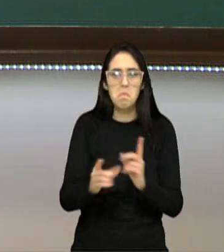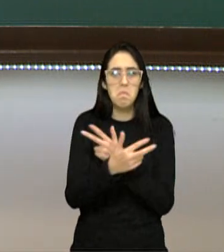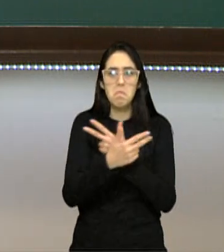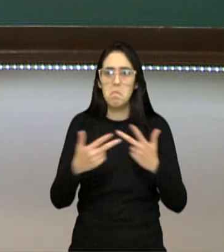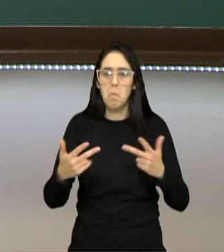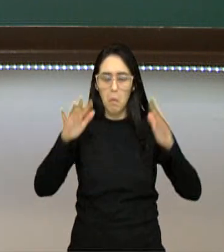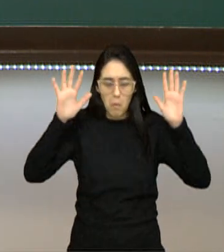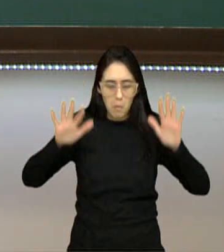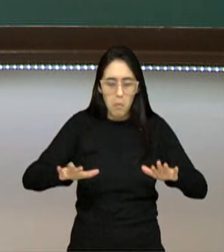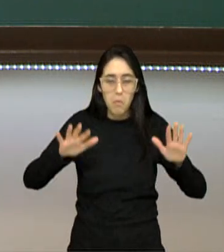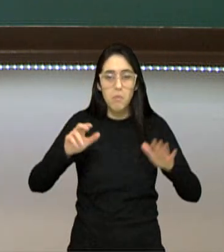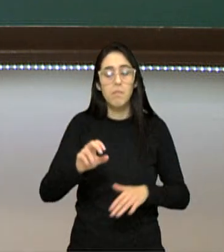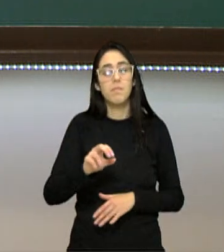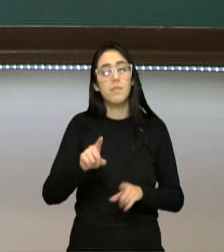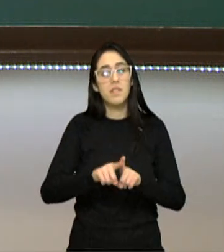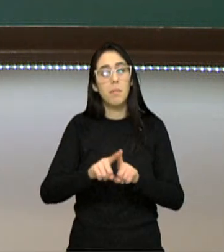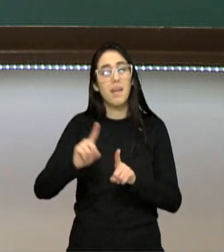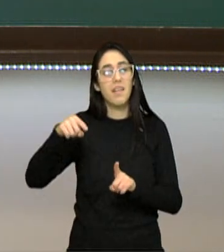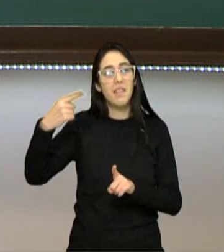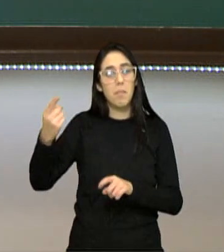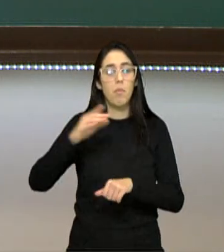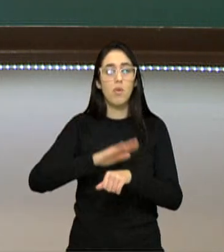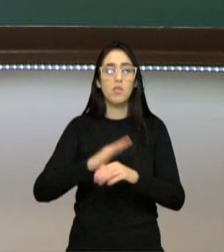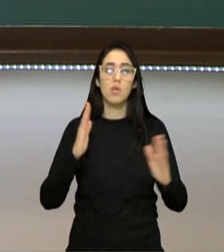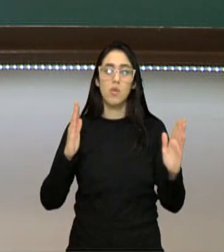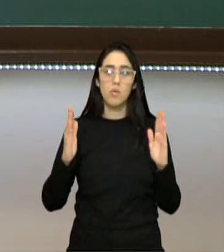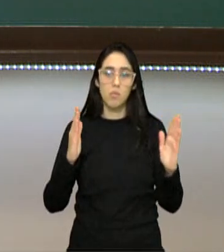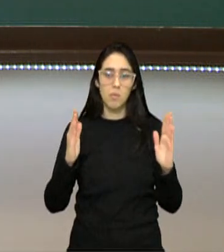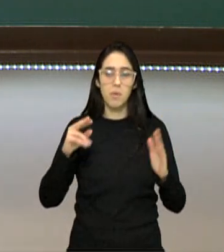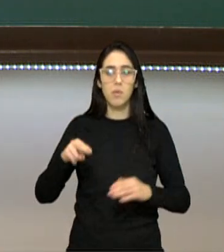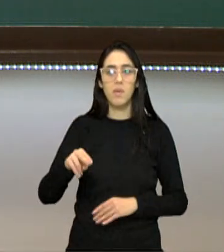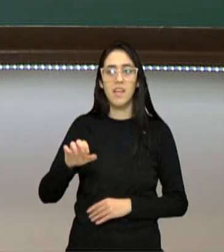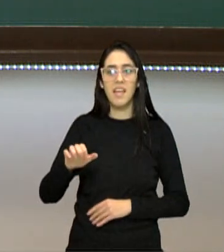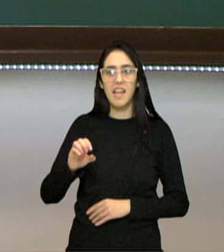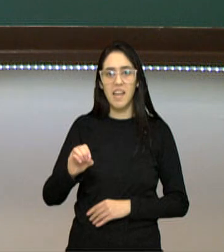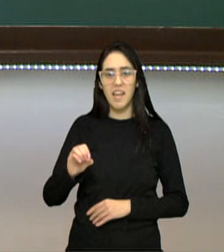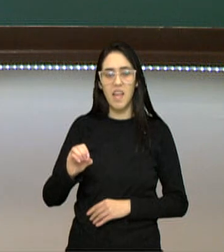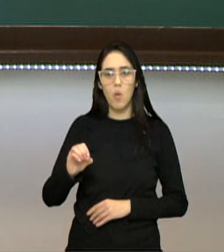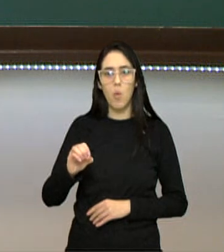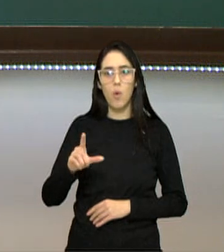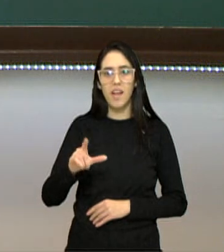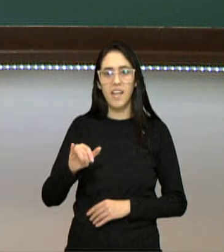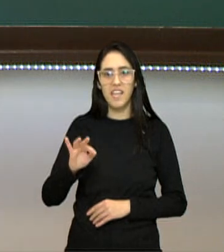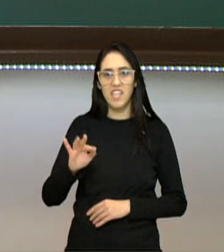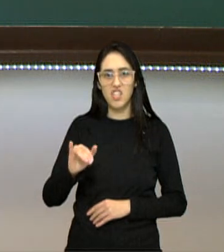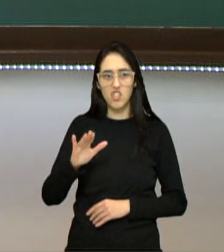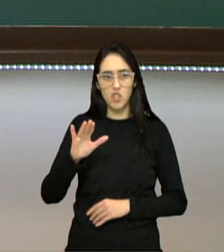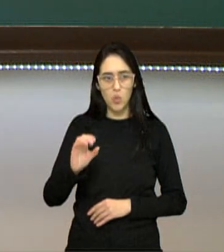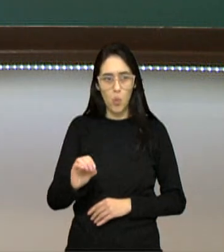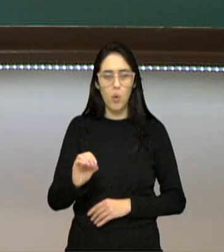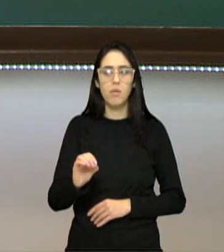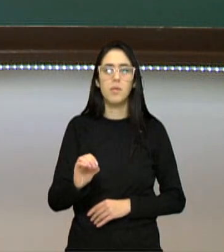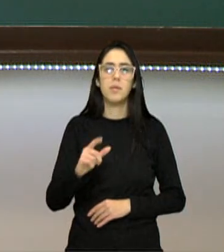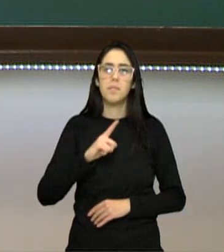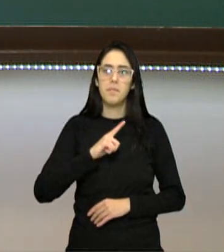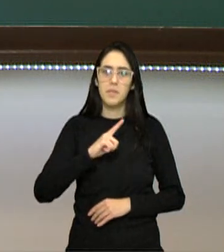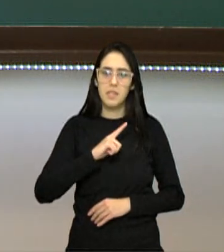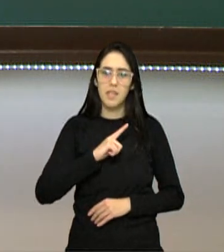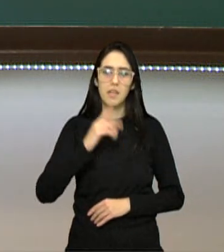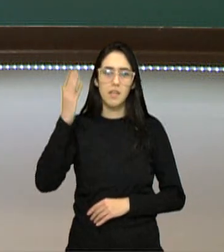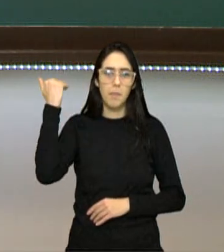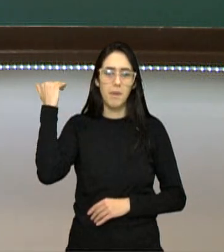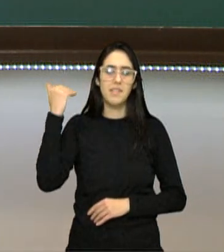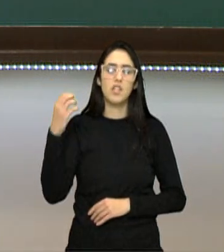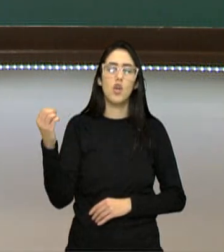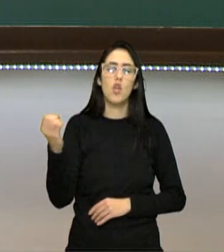no período neolítico, passado o paleolítico, no período neolítico, que neo de novo, lítico, pedra, nova idade